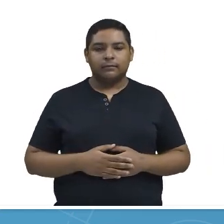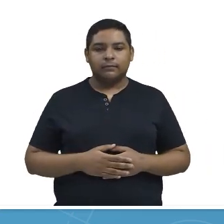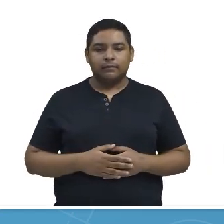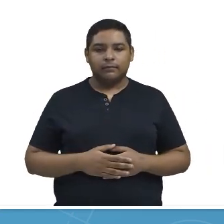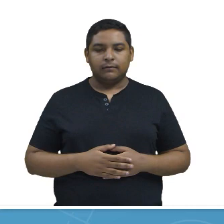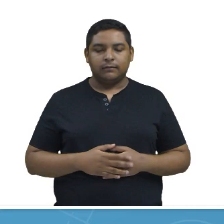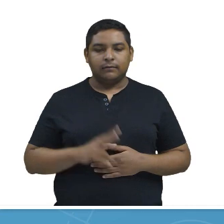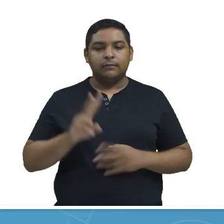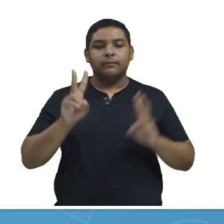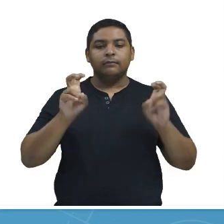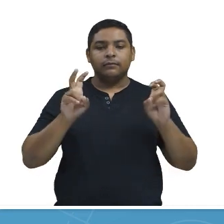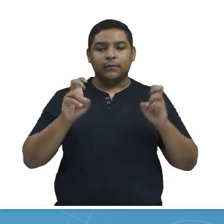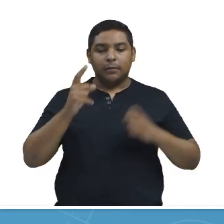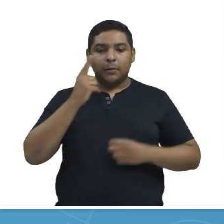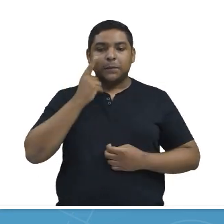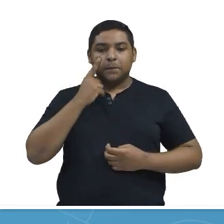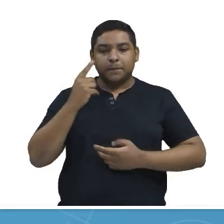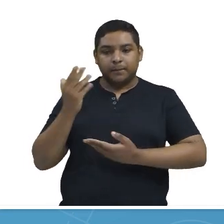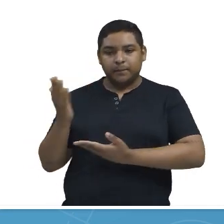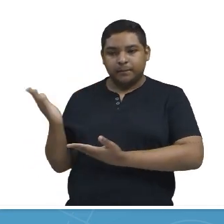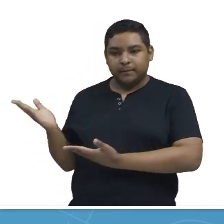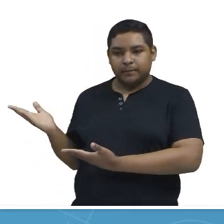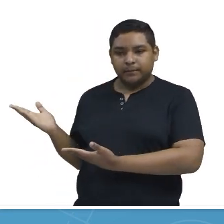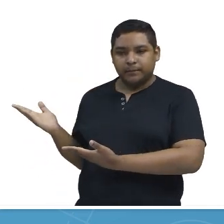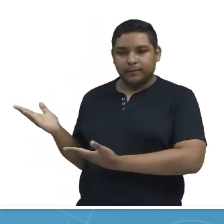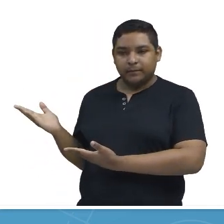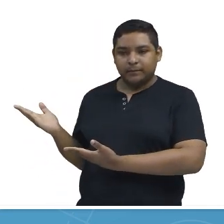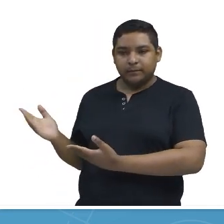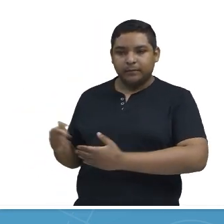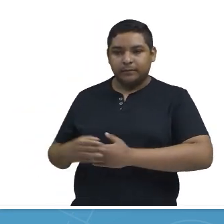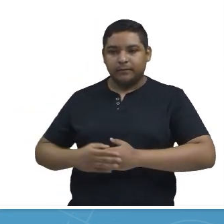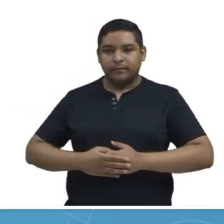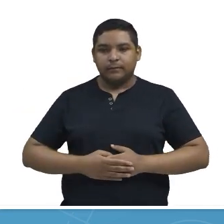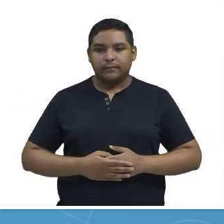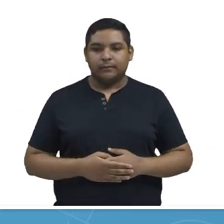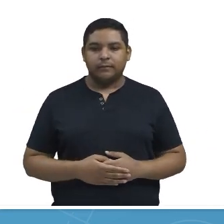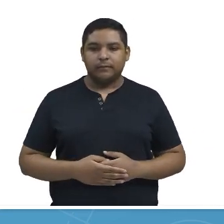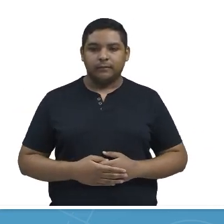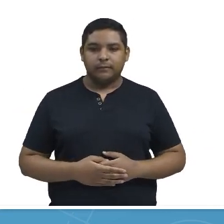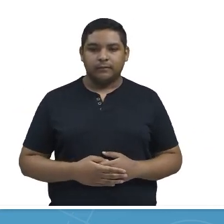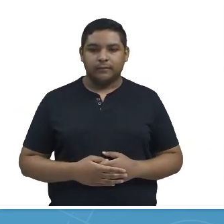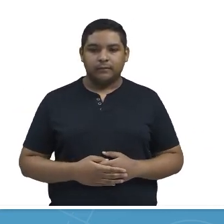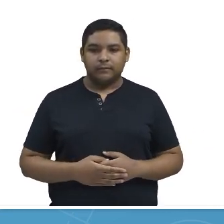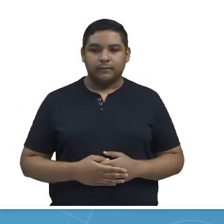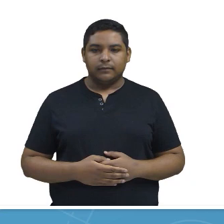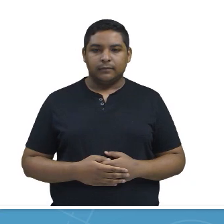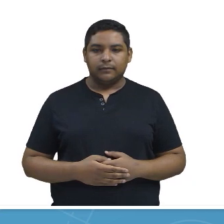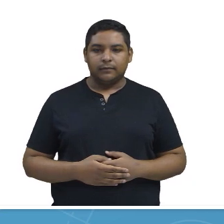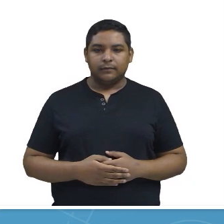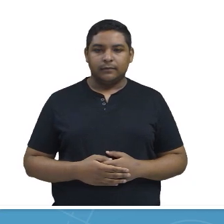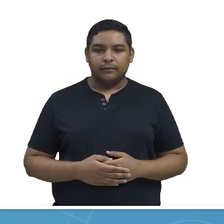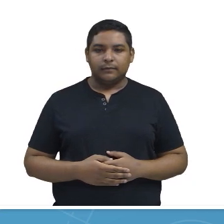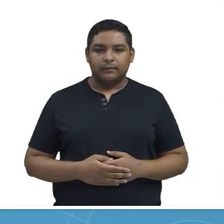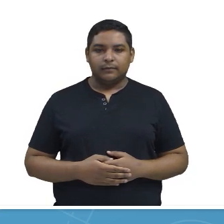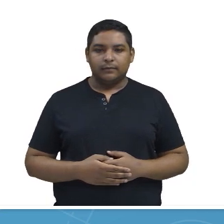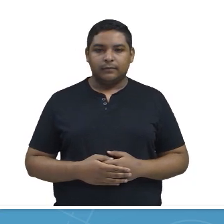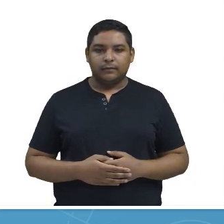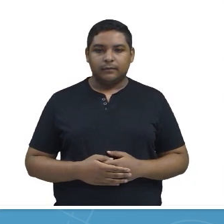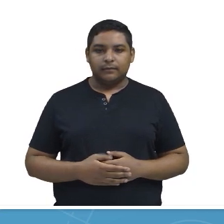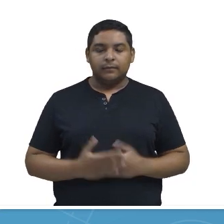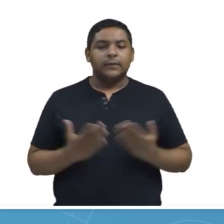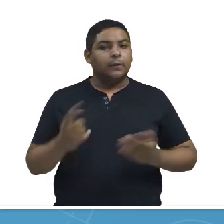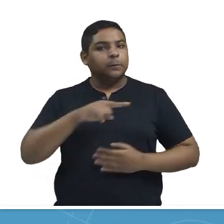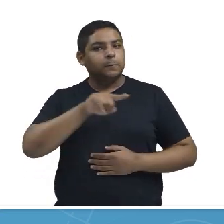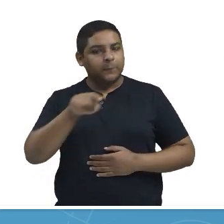Pronoun. O pronoun que a gente vai usar é o whose, Relative Pronoun whose. Bom, então vocês vão aprender